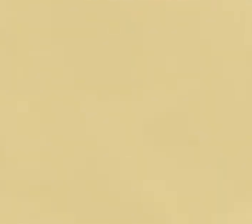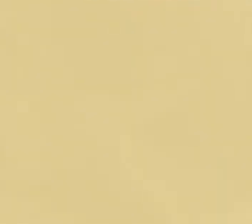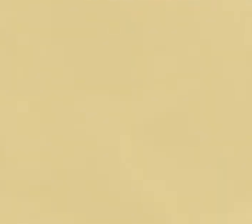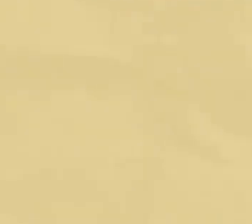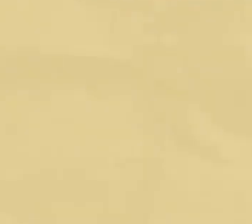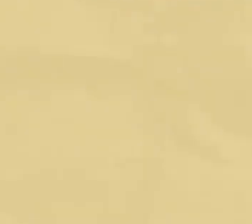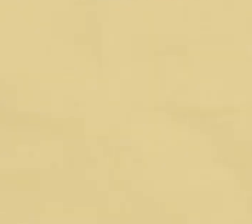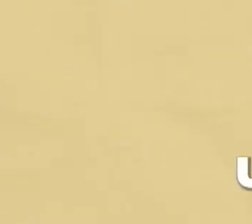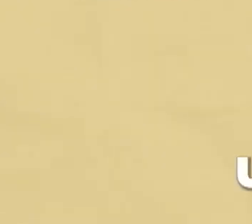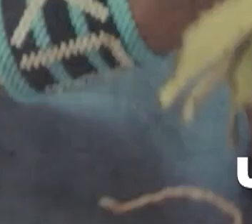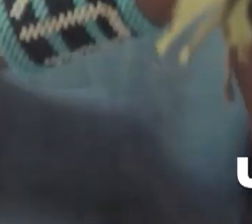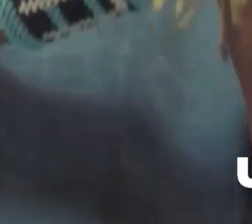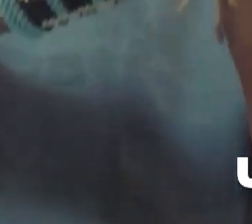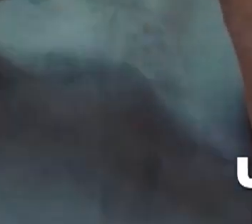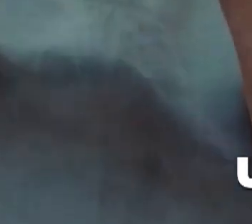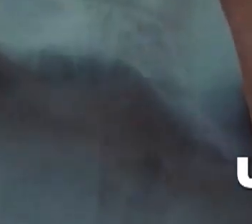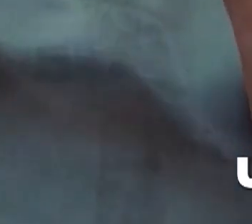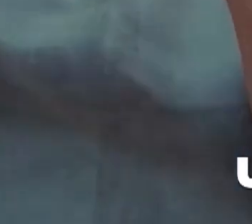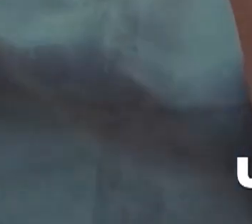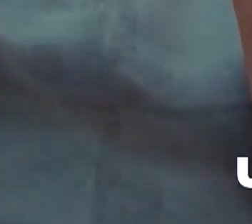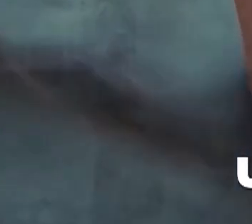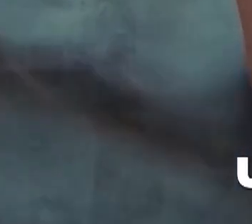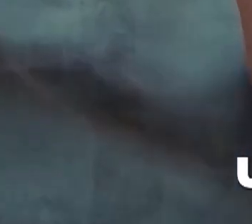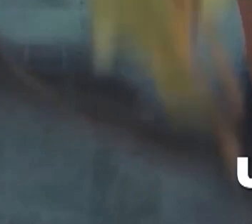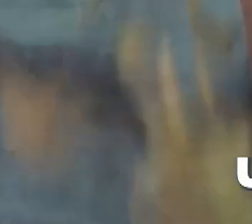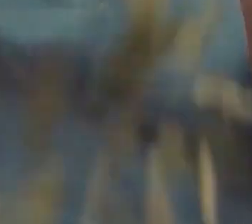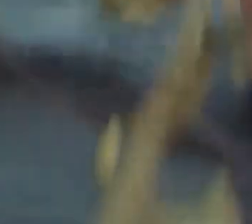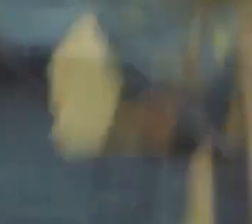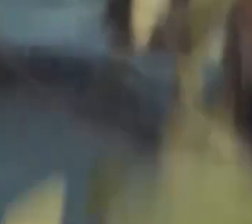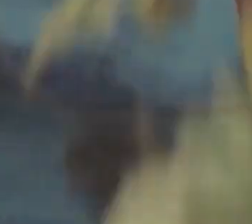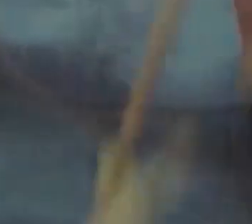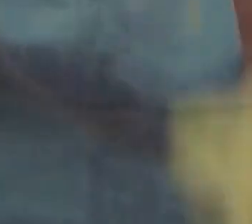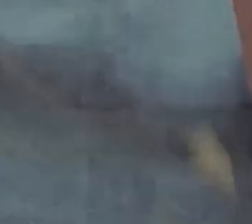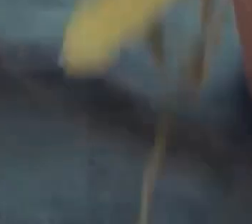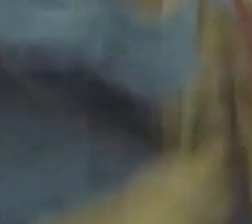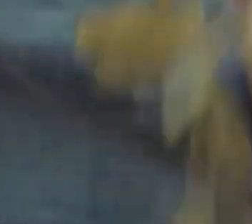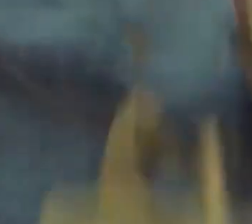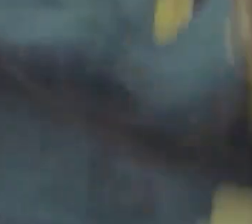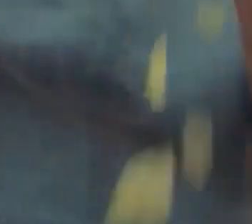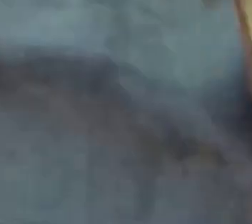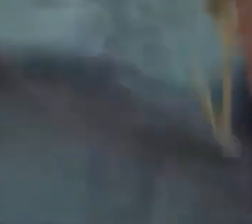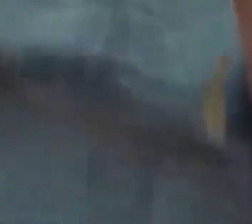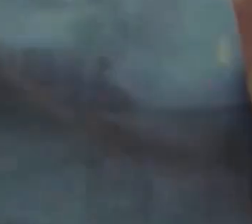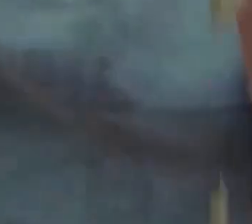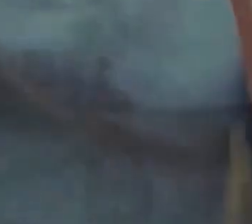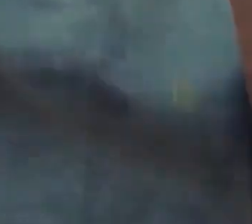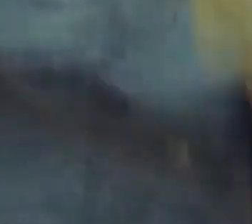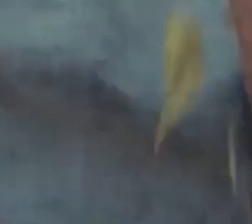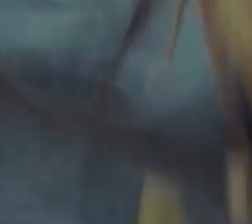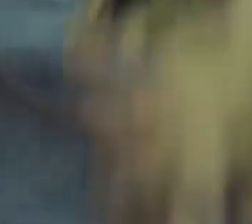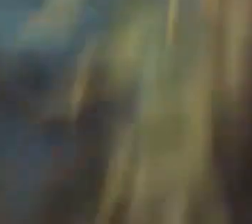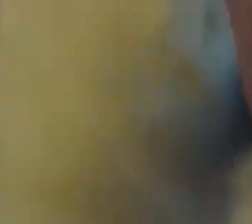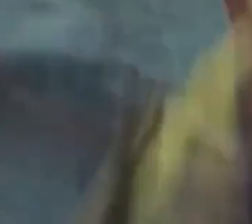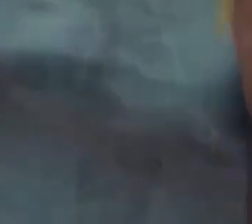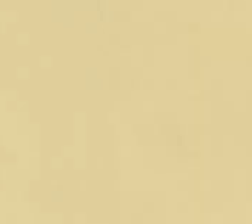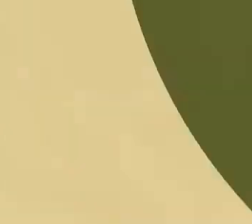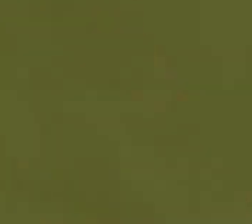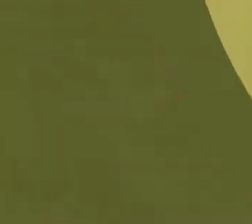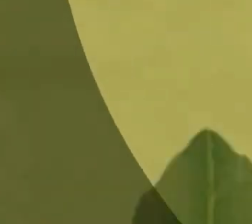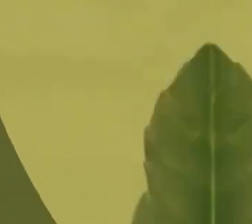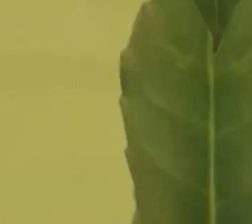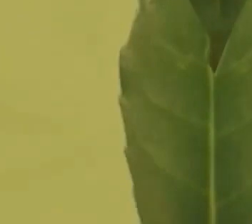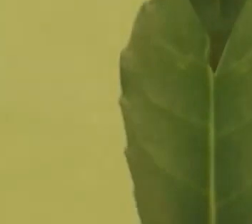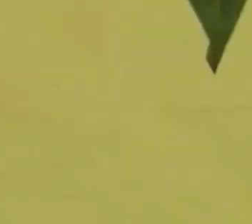imaterial do Rio Grande do Sul. Uma conquista dos povos indígenas, dos quilombolas, dos agricultores familiares, da cultura e